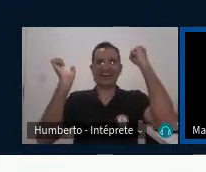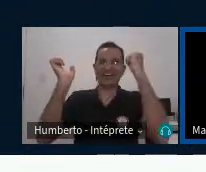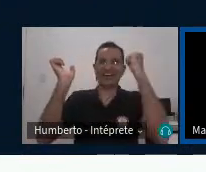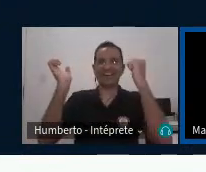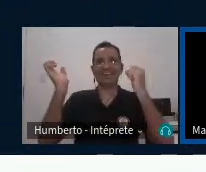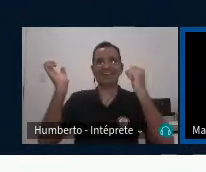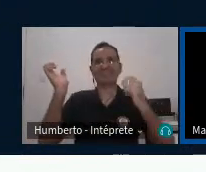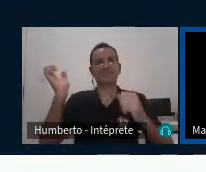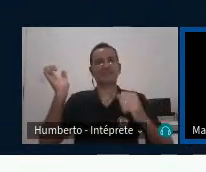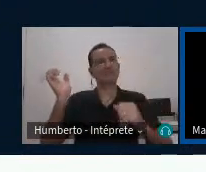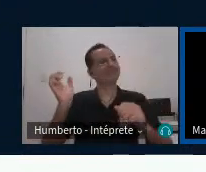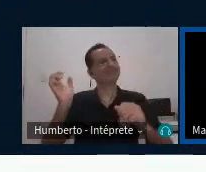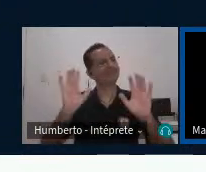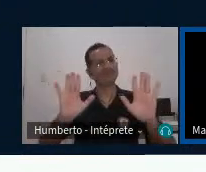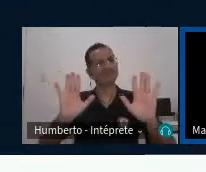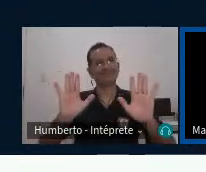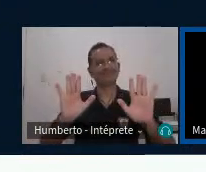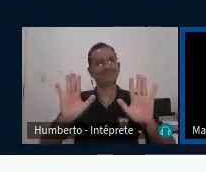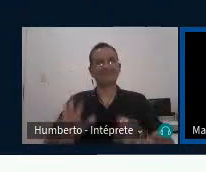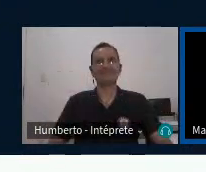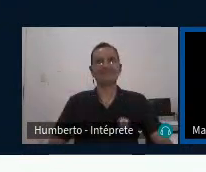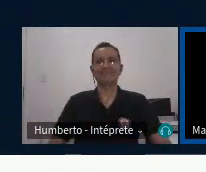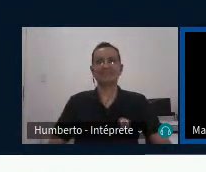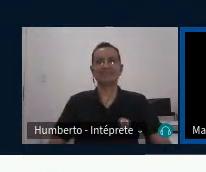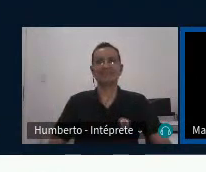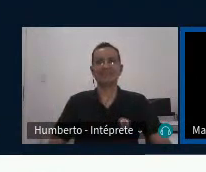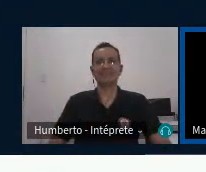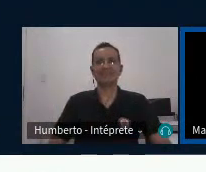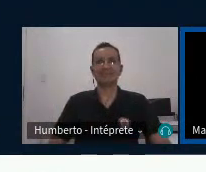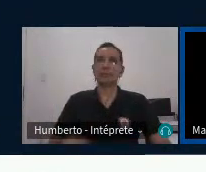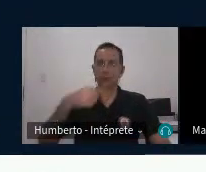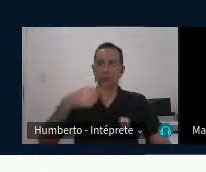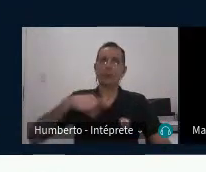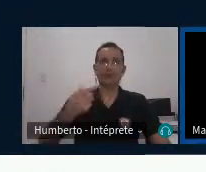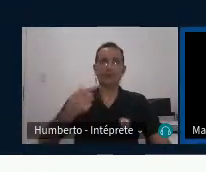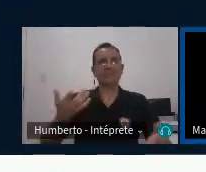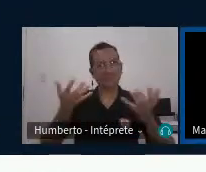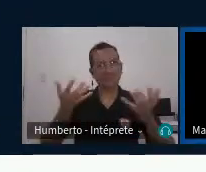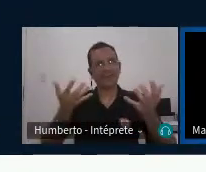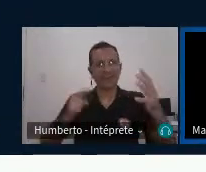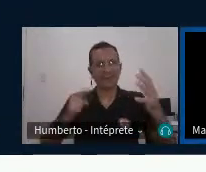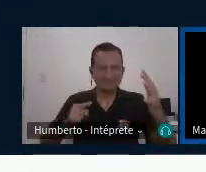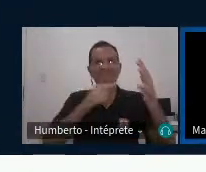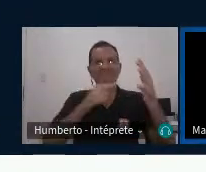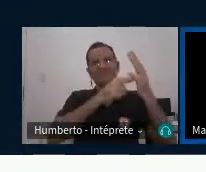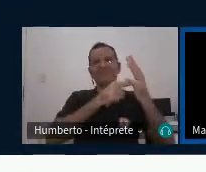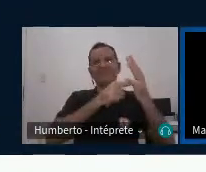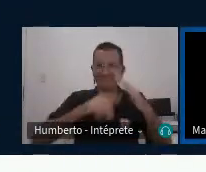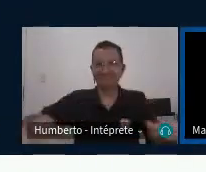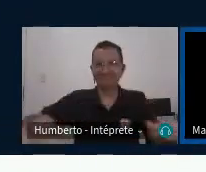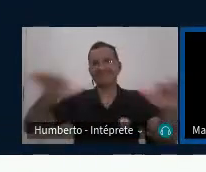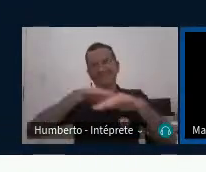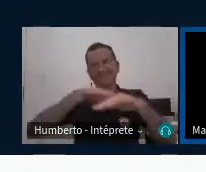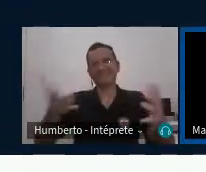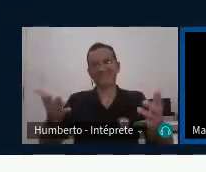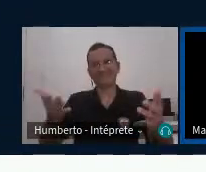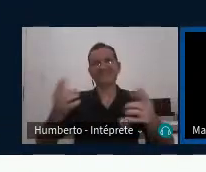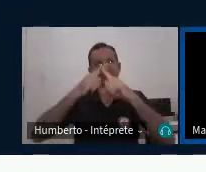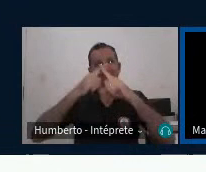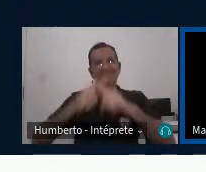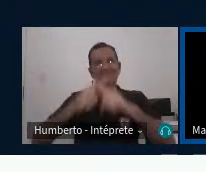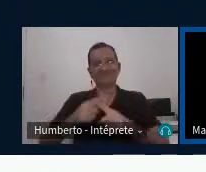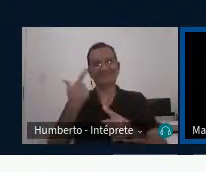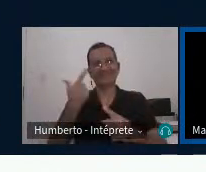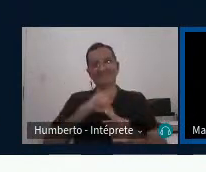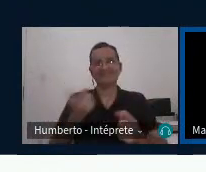Bom, a verdade é que isso é o que a gente quer. Para todos nós, né? Para quem compete. Se possível, eu queria que